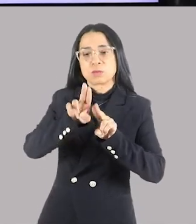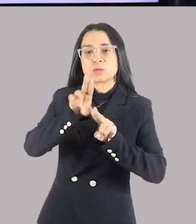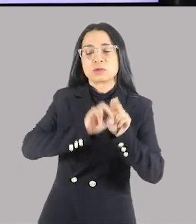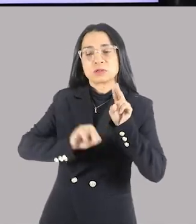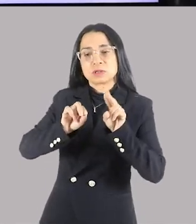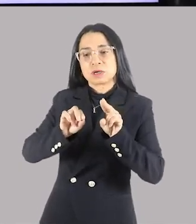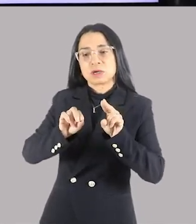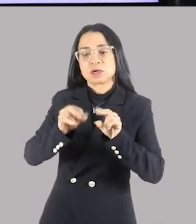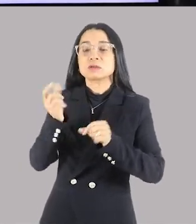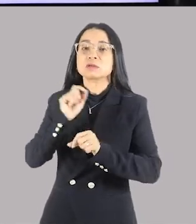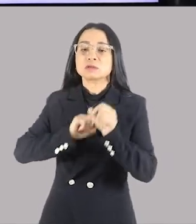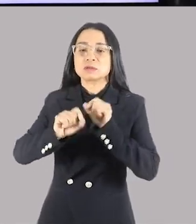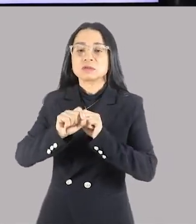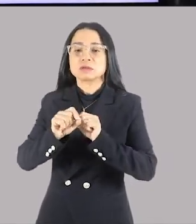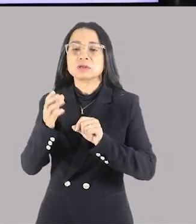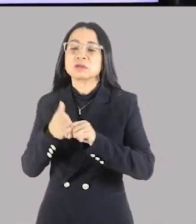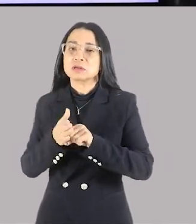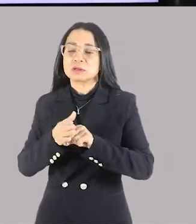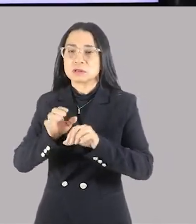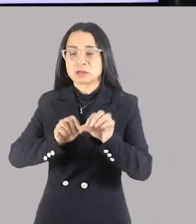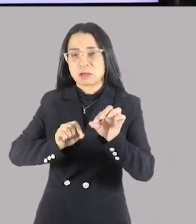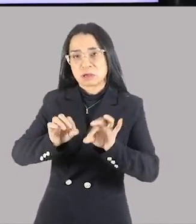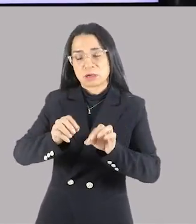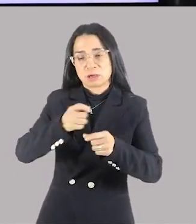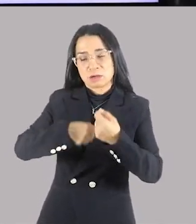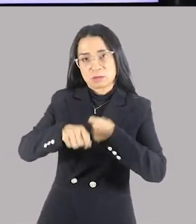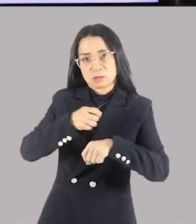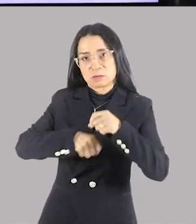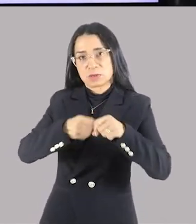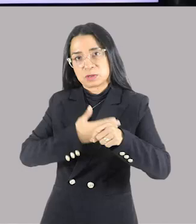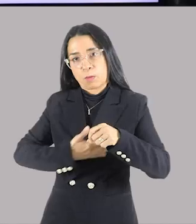da administração pública direta e indireta, perfeito?